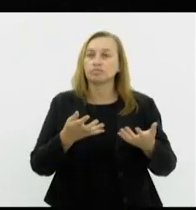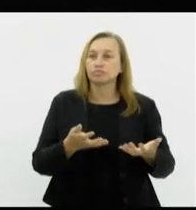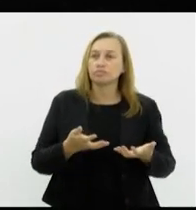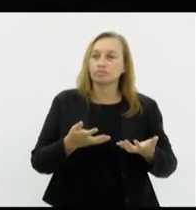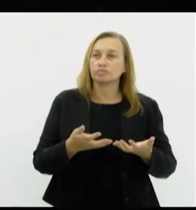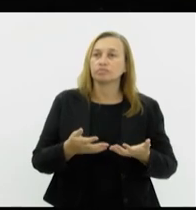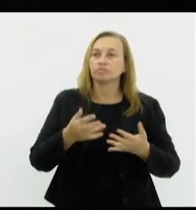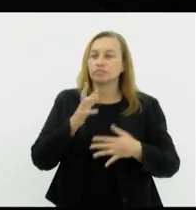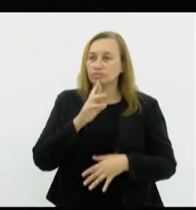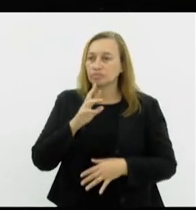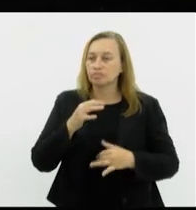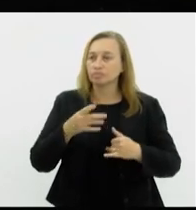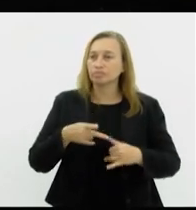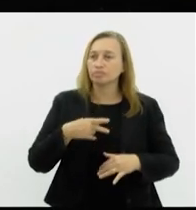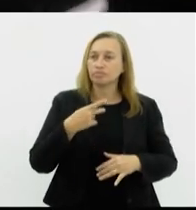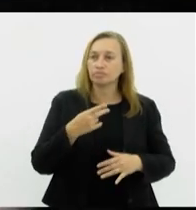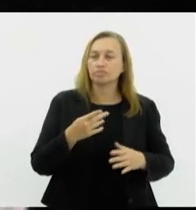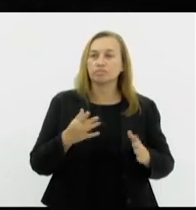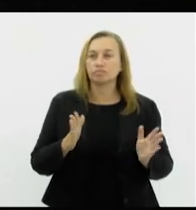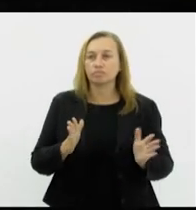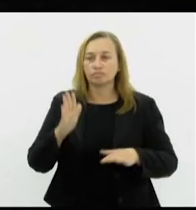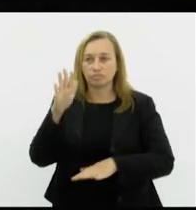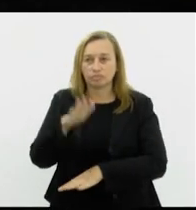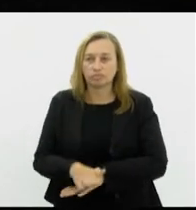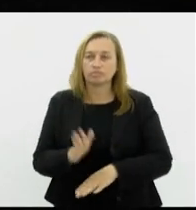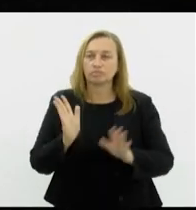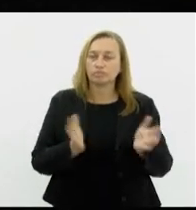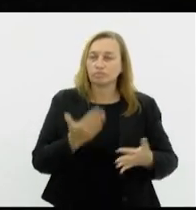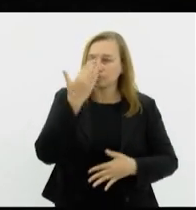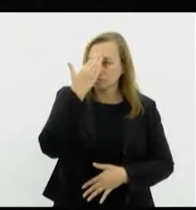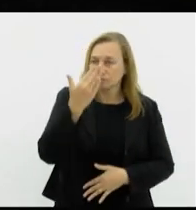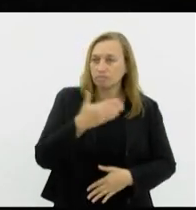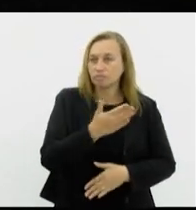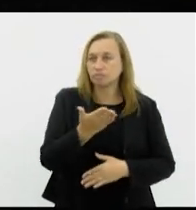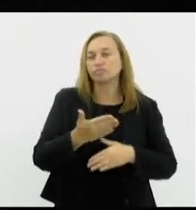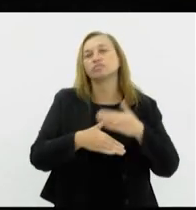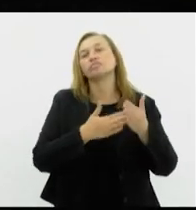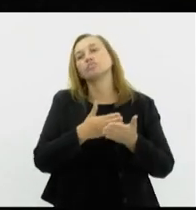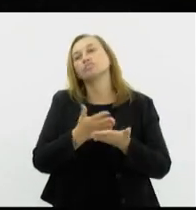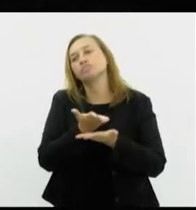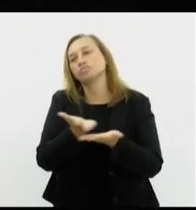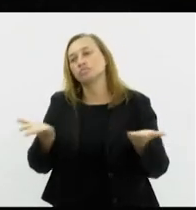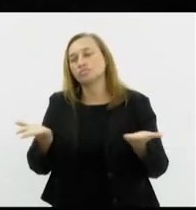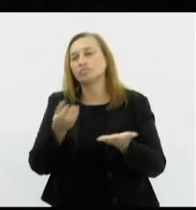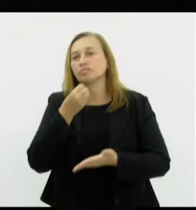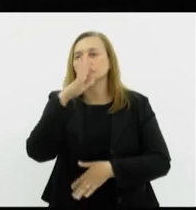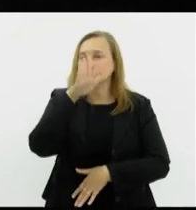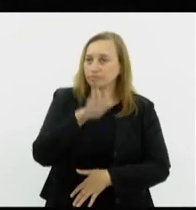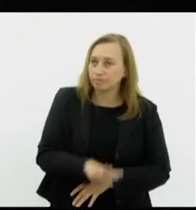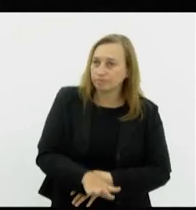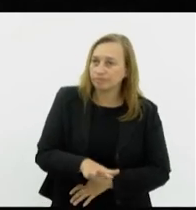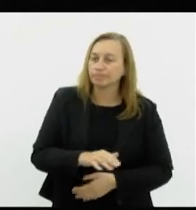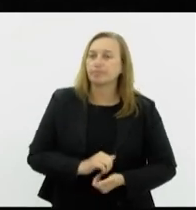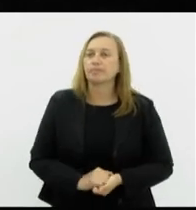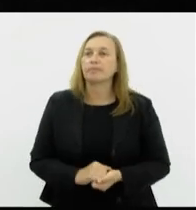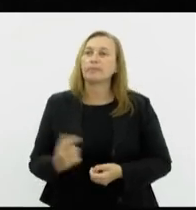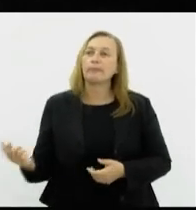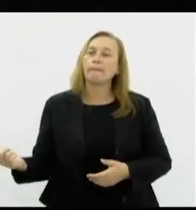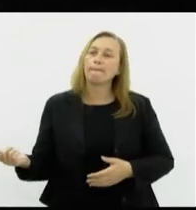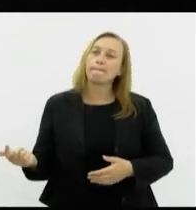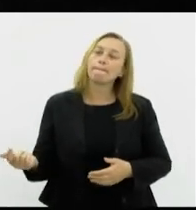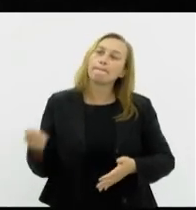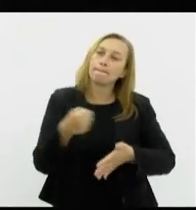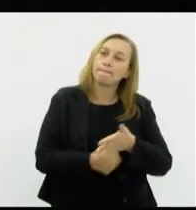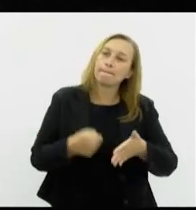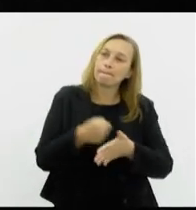nosso recado na tarde de hoje, agradecer a todos aqueles que nos acompanharam, desejar uma boa tarde, vamos à luta defender o